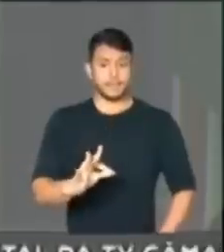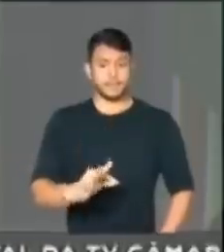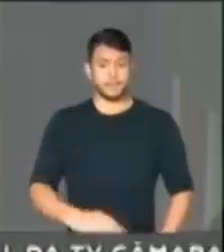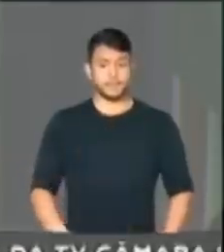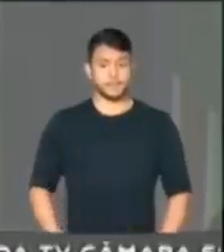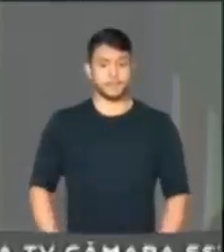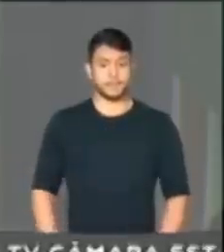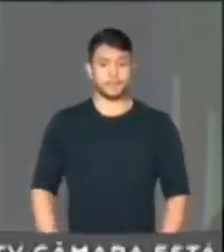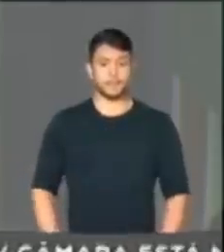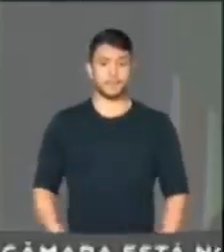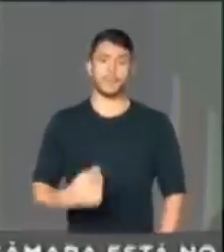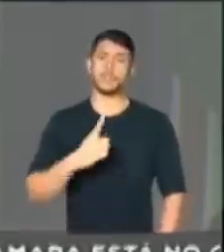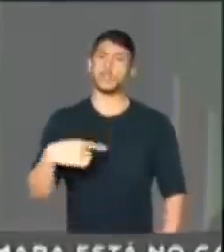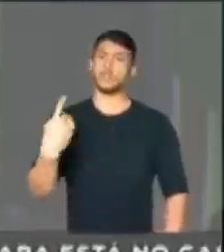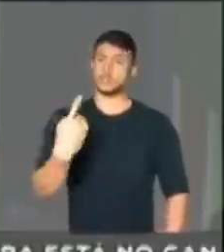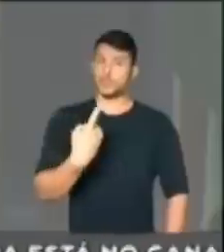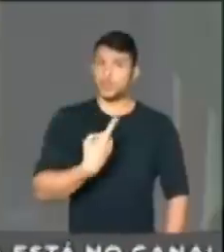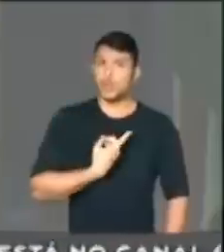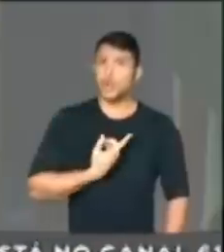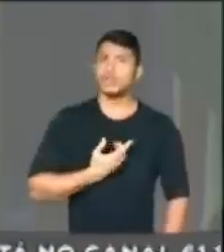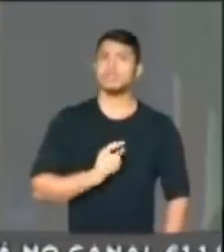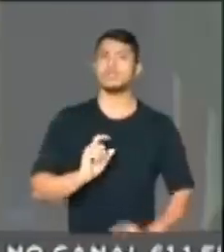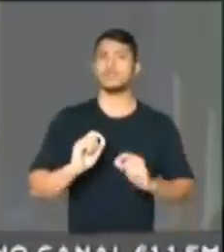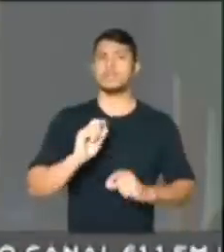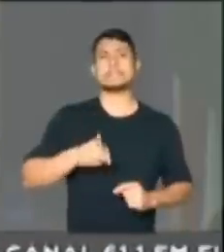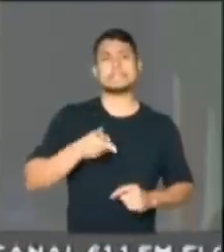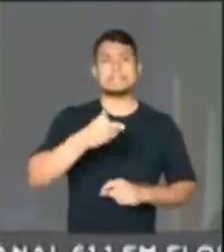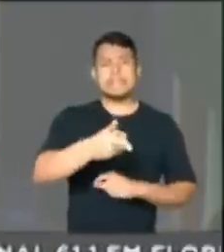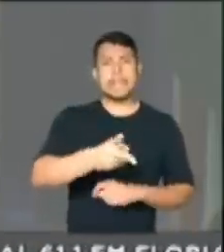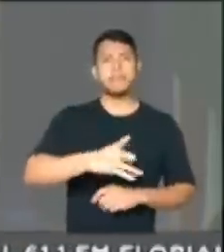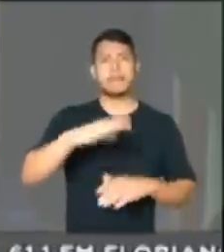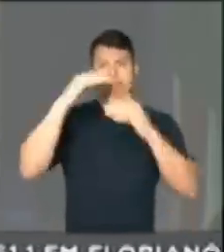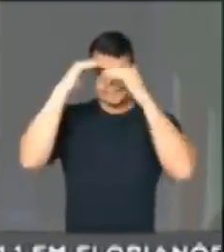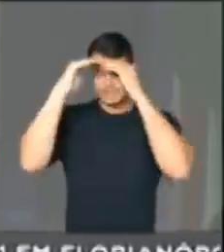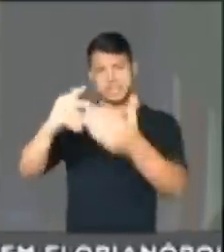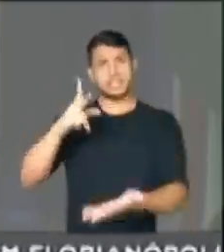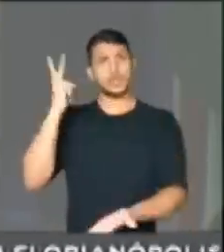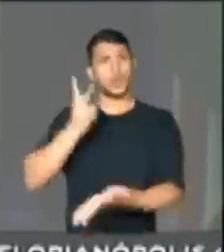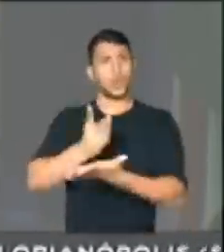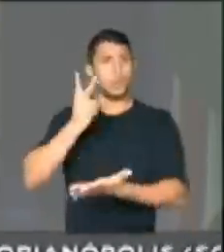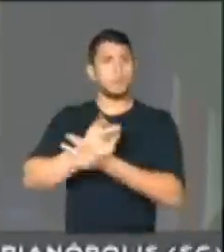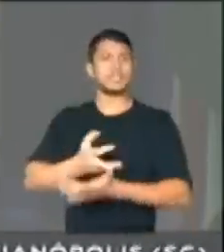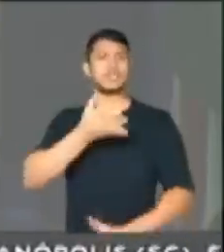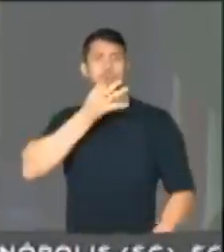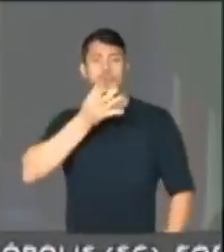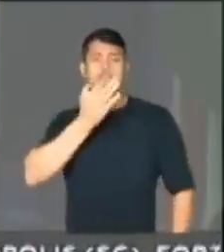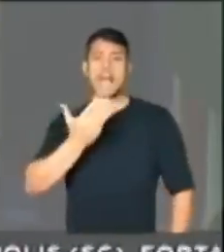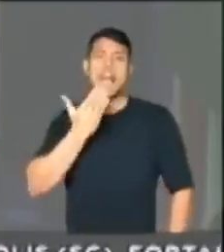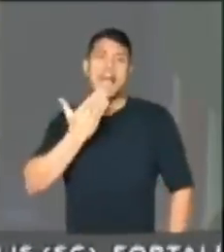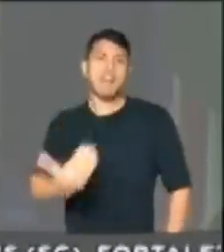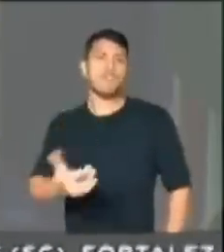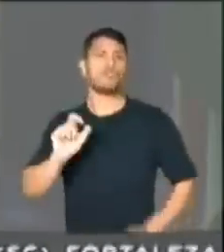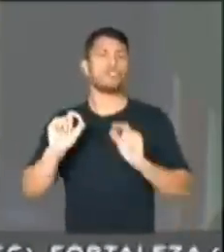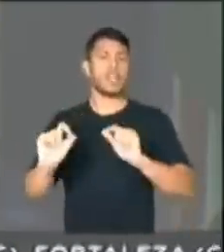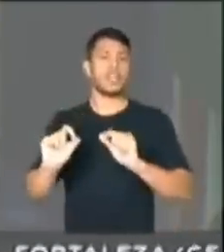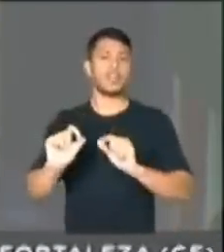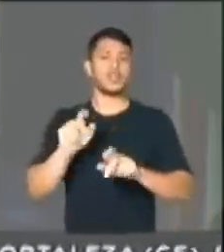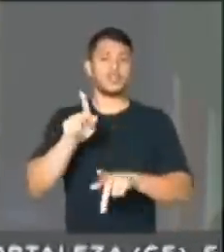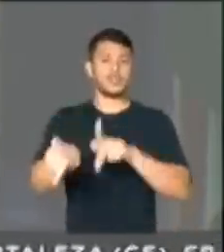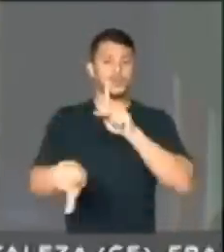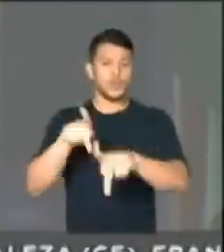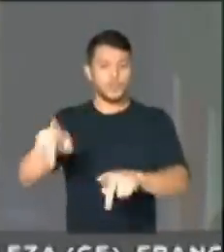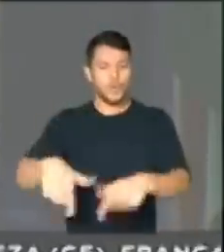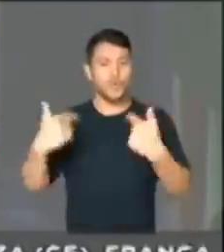estamos do mesmo lado aonde nós sempre estivemos, do lado do povo trabalhador,